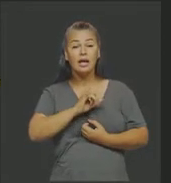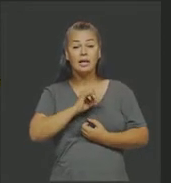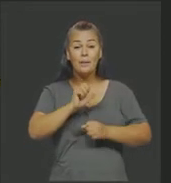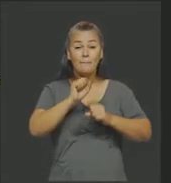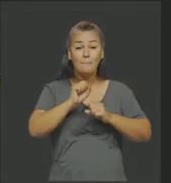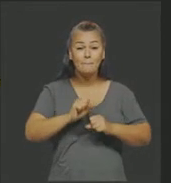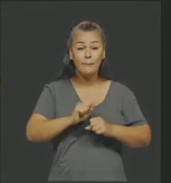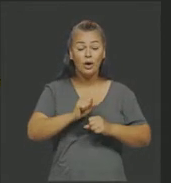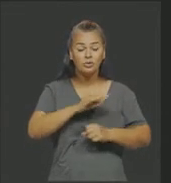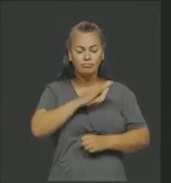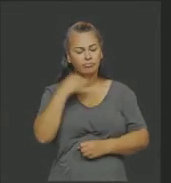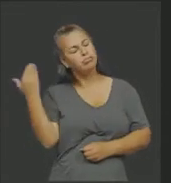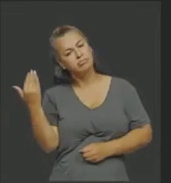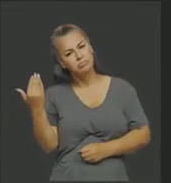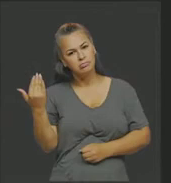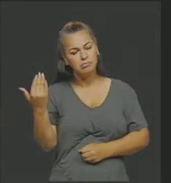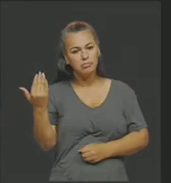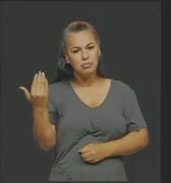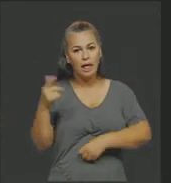a uma overdose, tá?